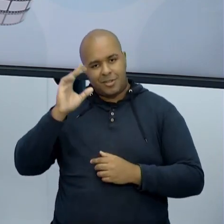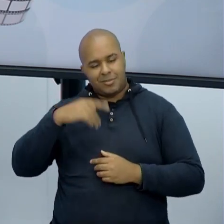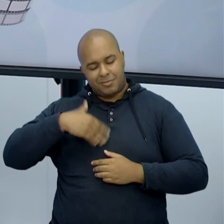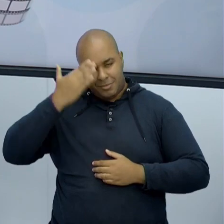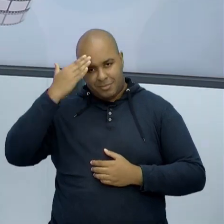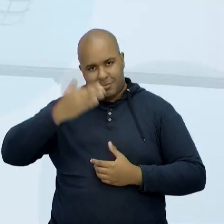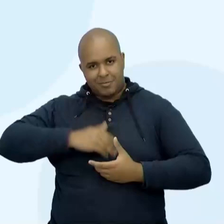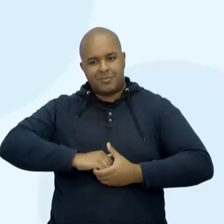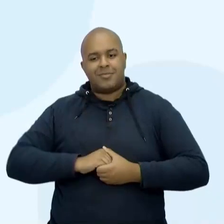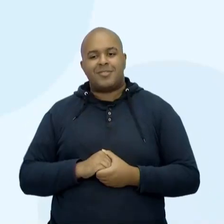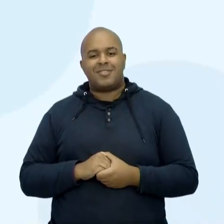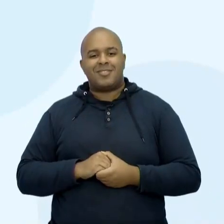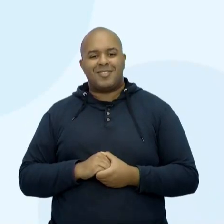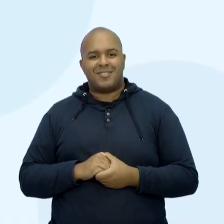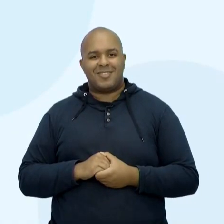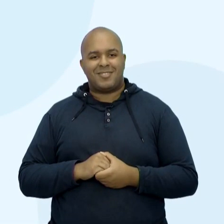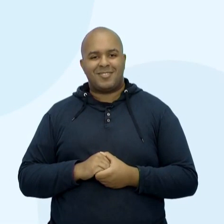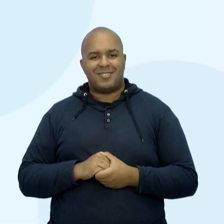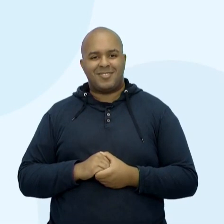Valeu.